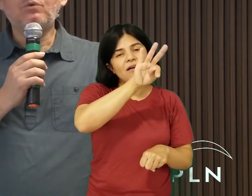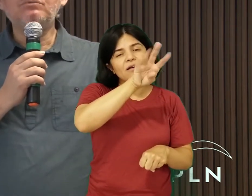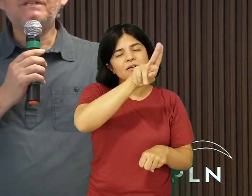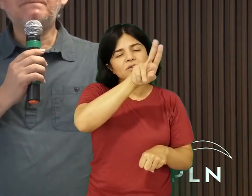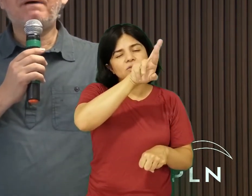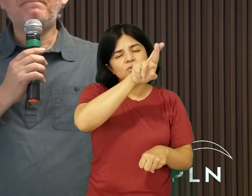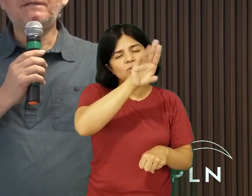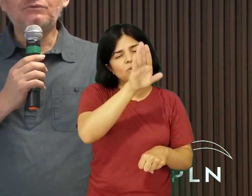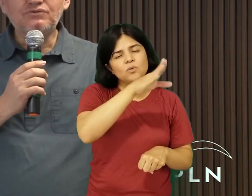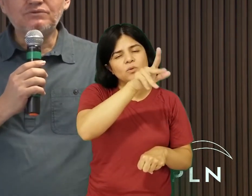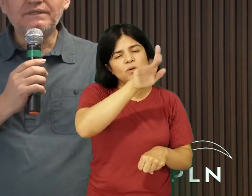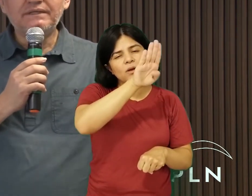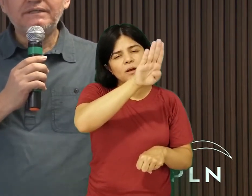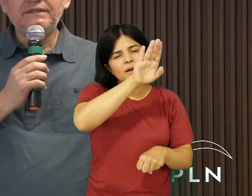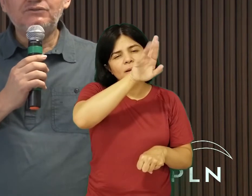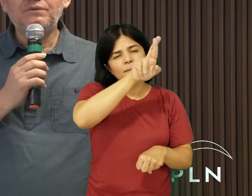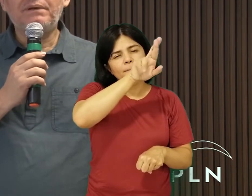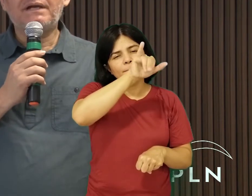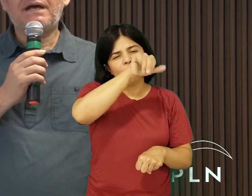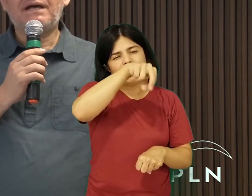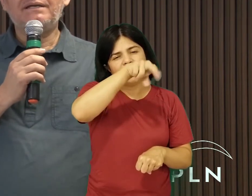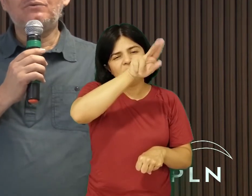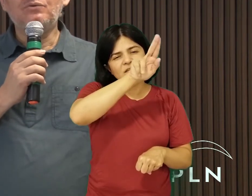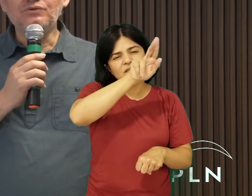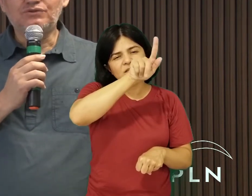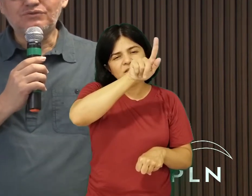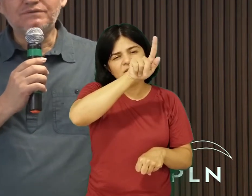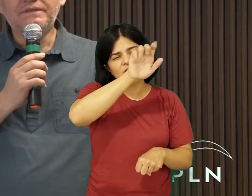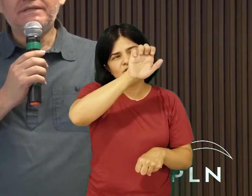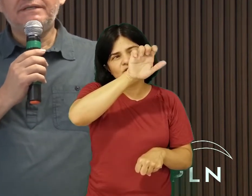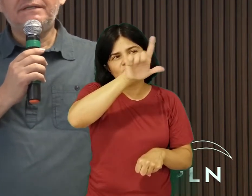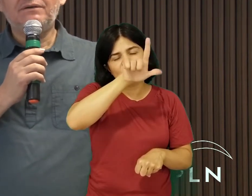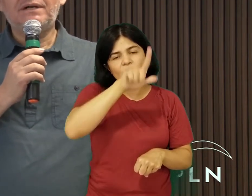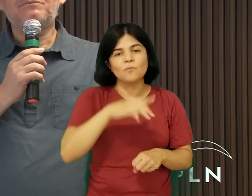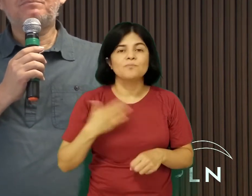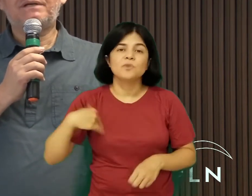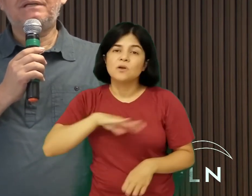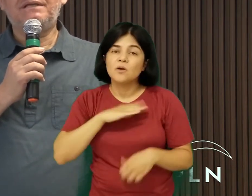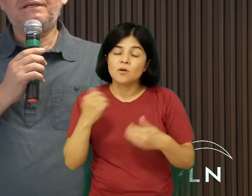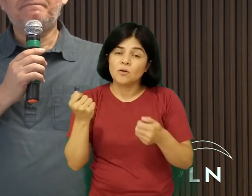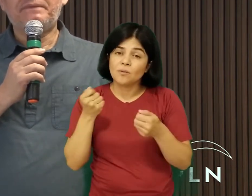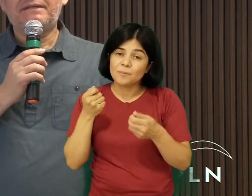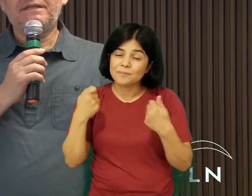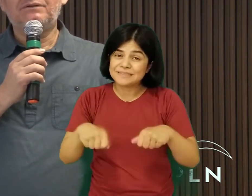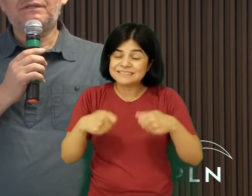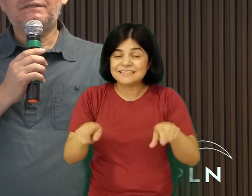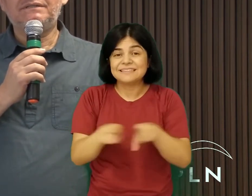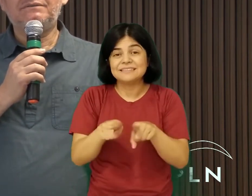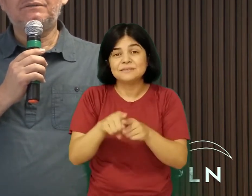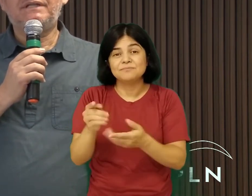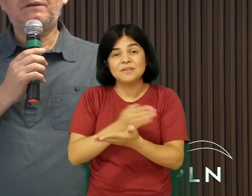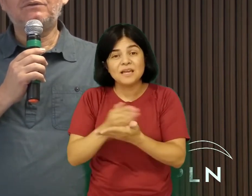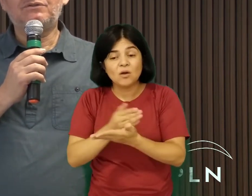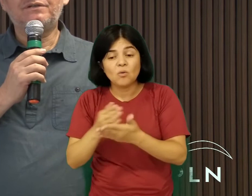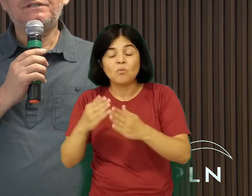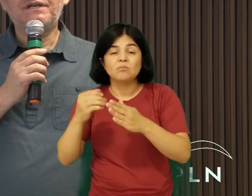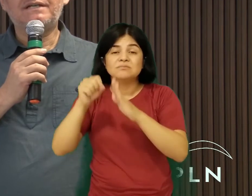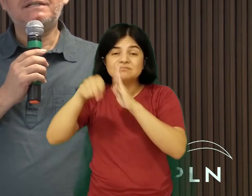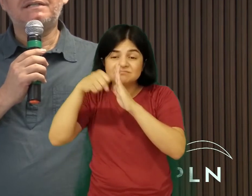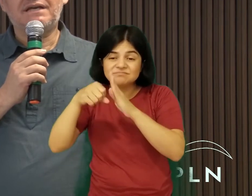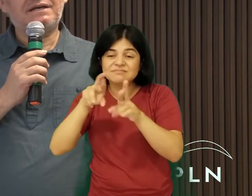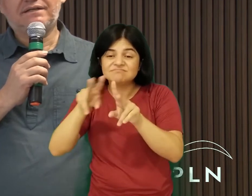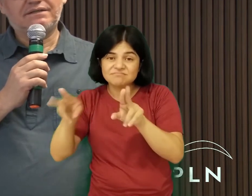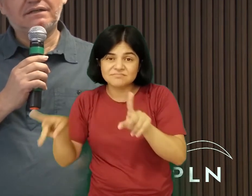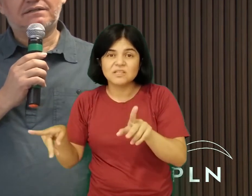precisaremos de alguns equipamentos, e isso implicará em custos. E oramos para que Deus assim nos dê condições de